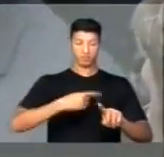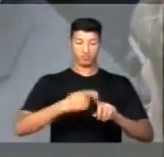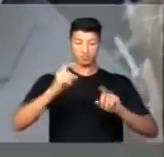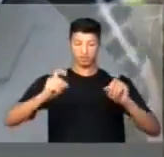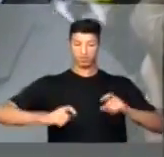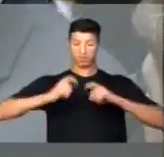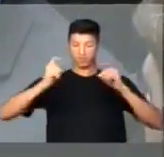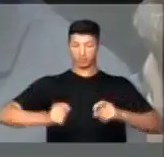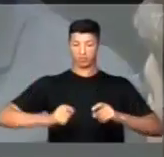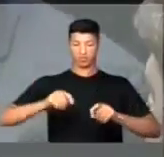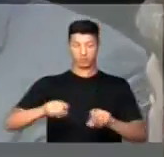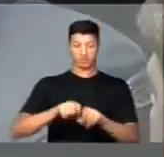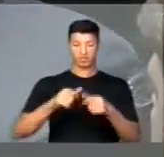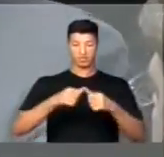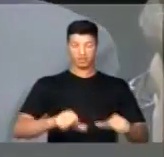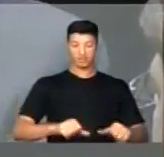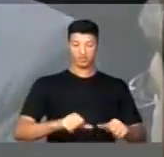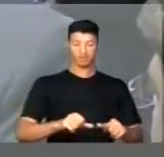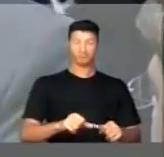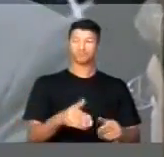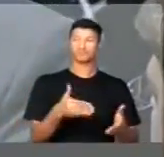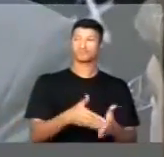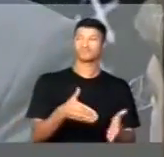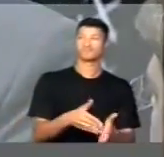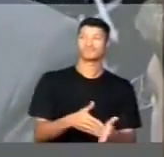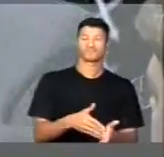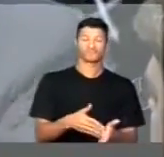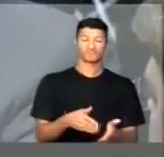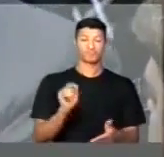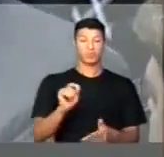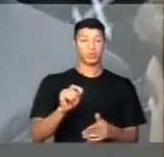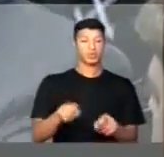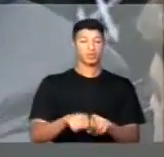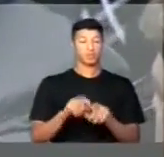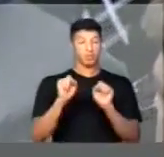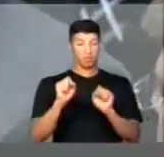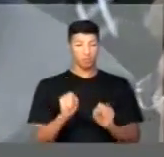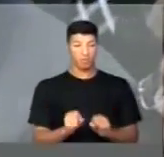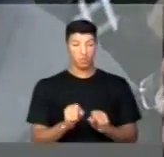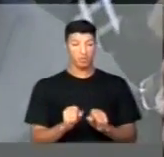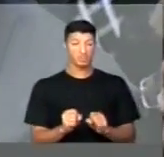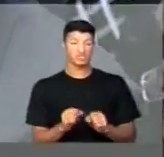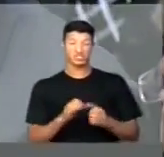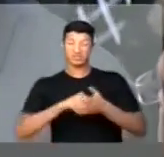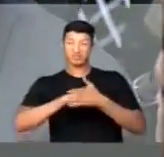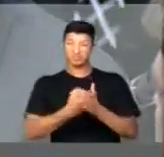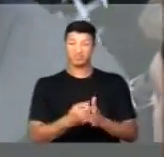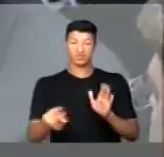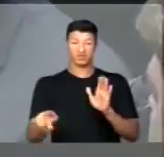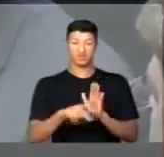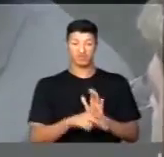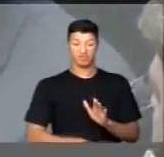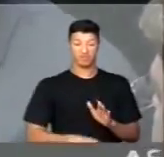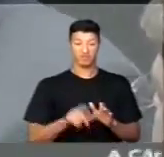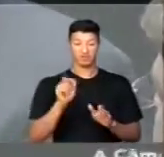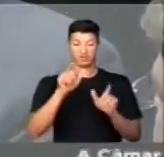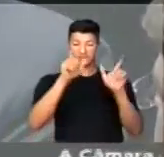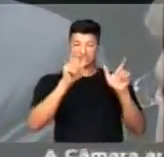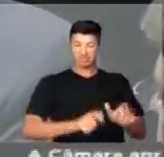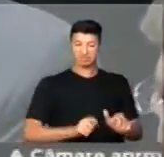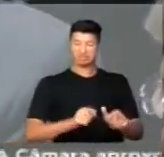computador da América Latina, está intermitente, o que inclusive pode estragar a própria peça pela